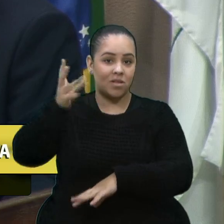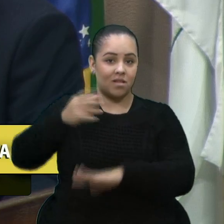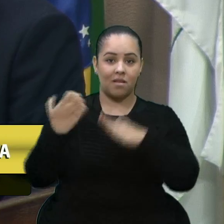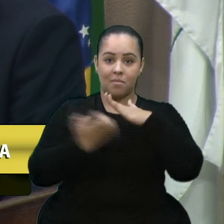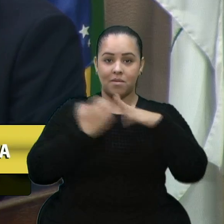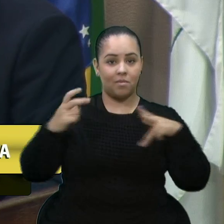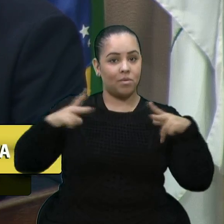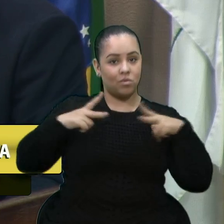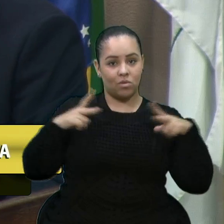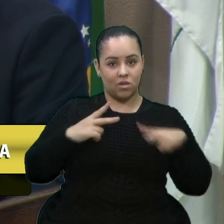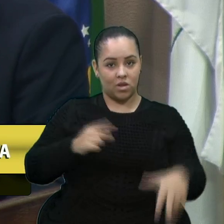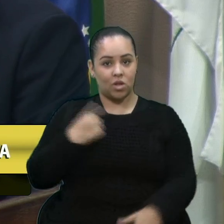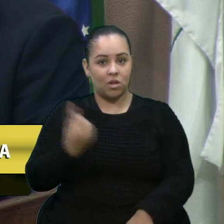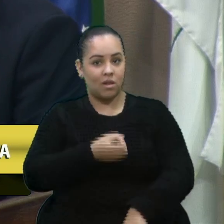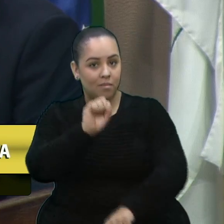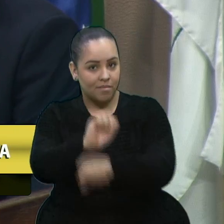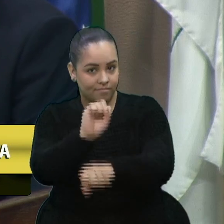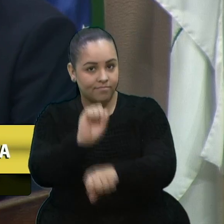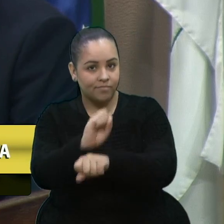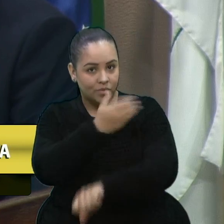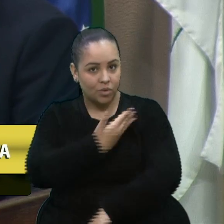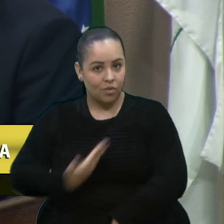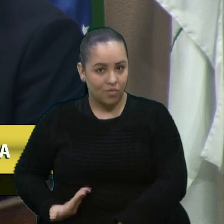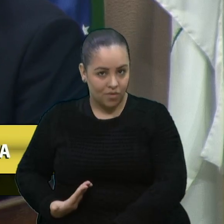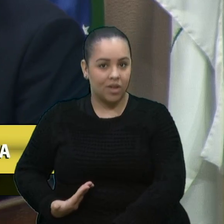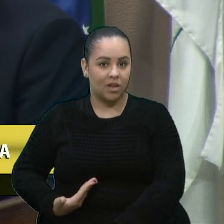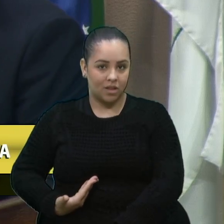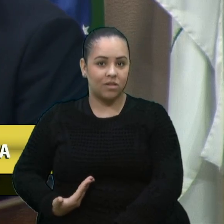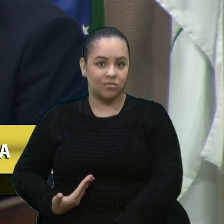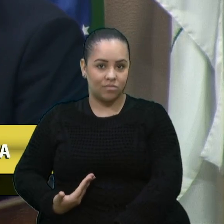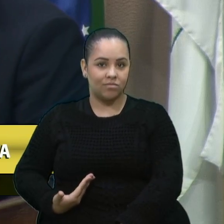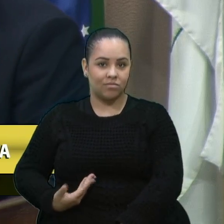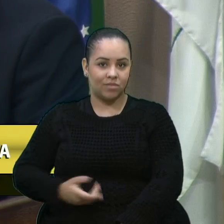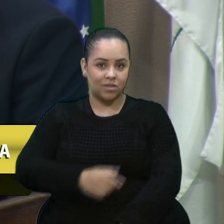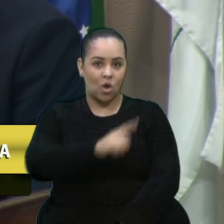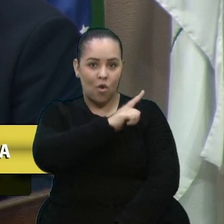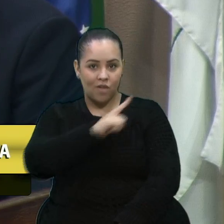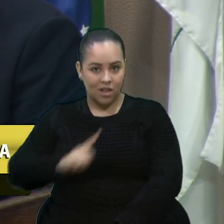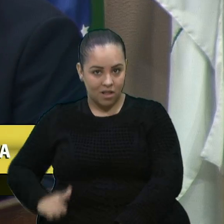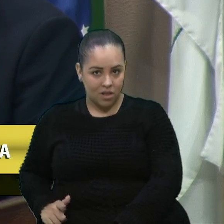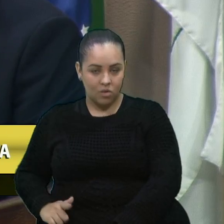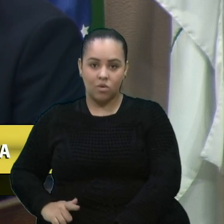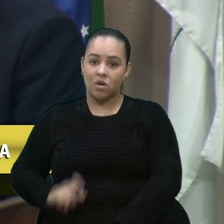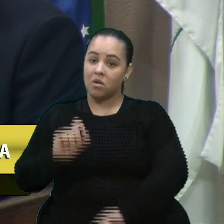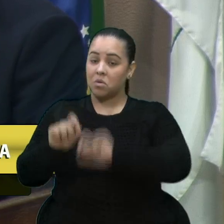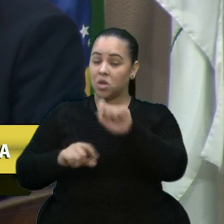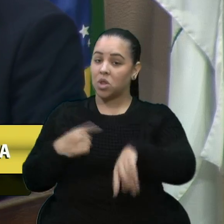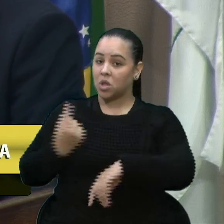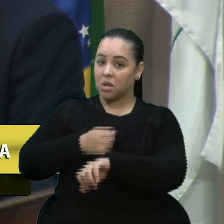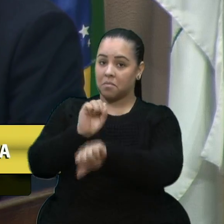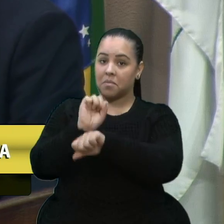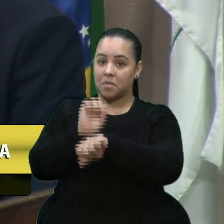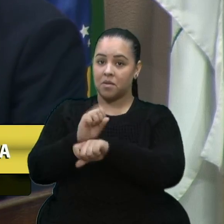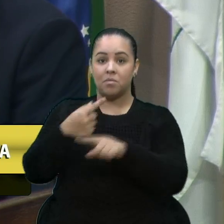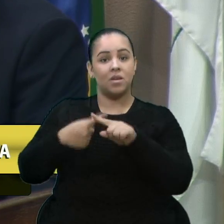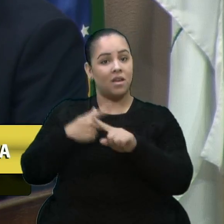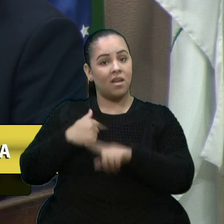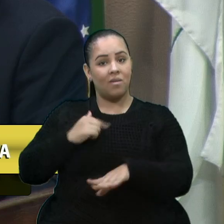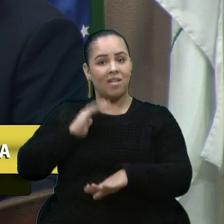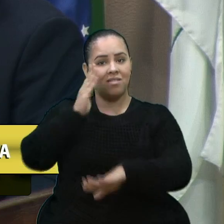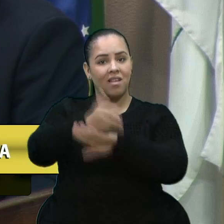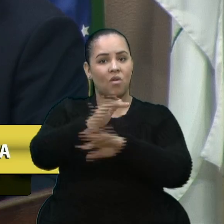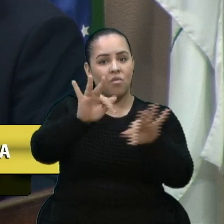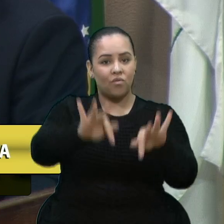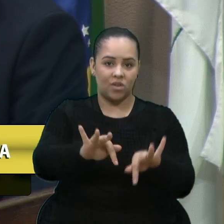E é isso que nós esperamos por parte do governador com o que diz respeito às concessionárias. Então isso aqui eu vou bater até o final nesse